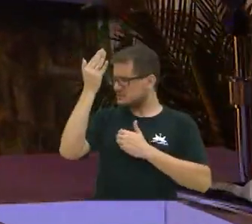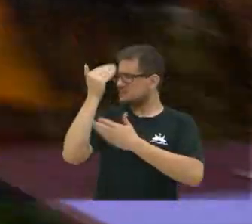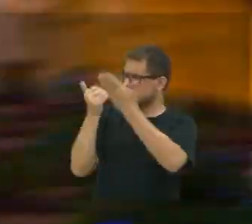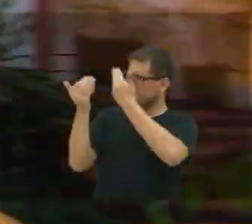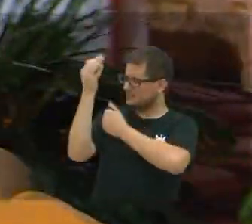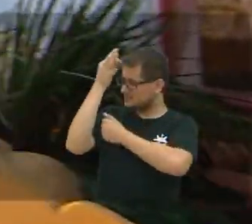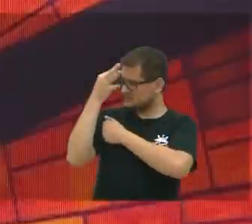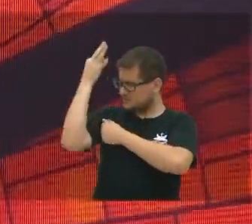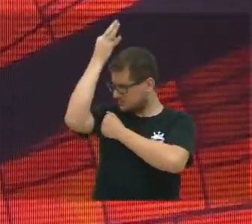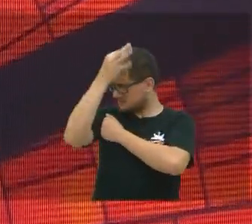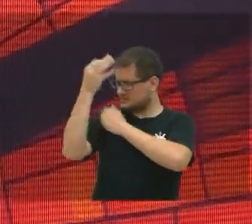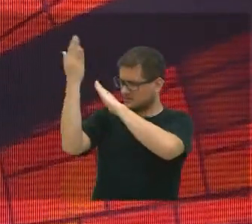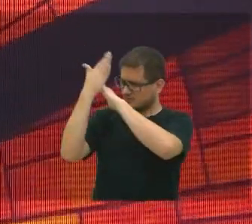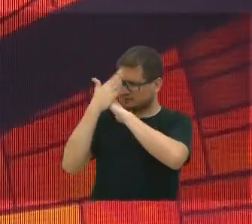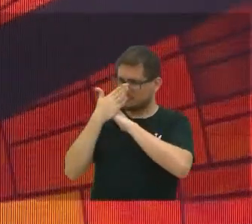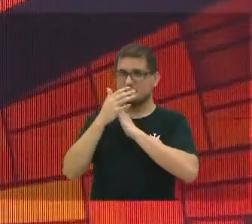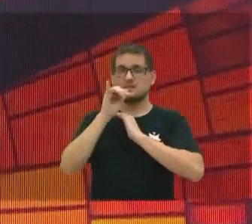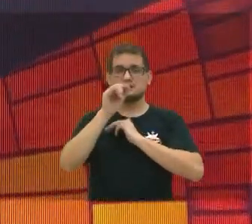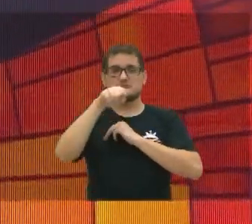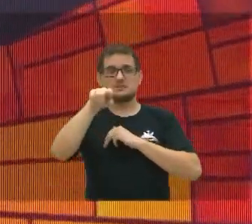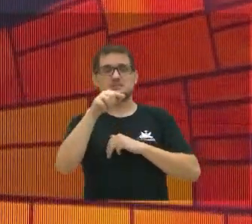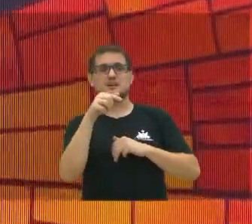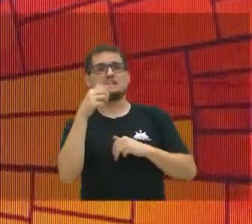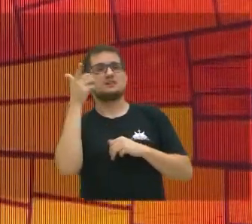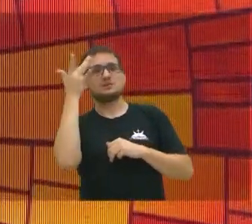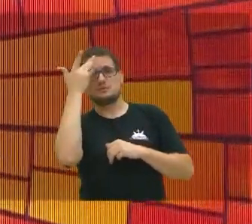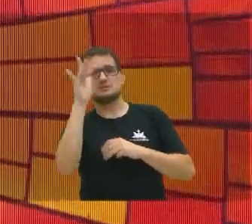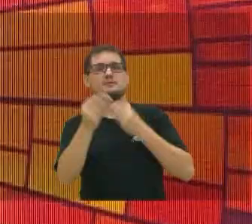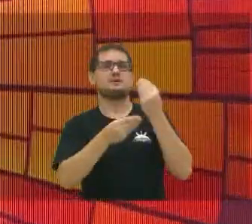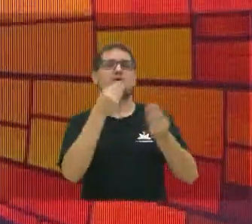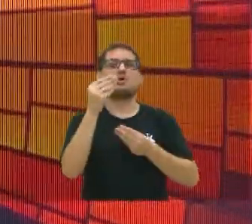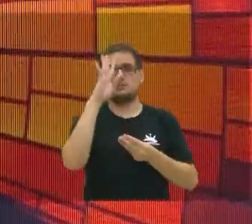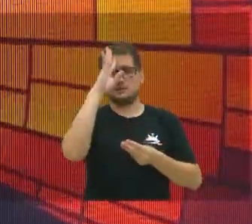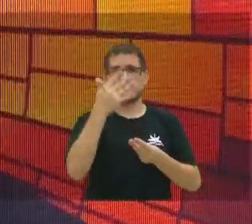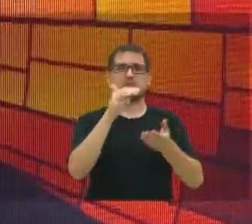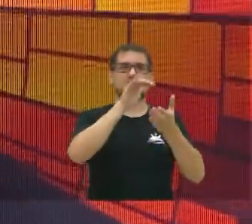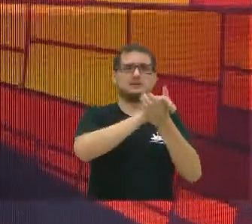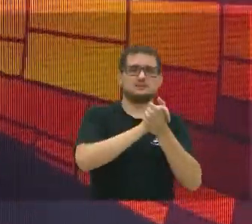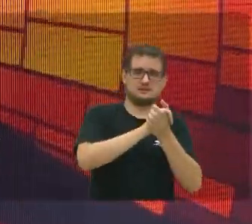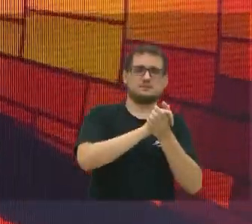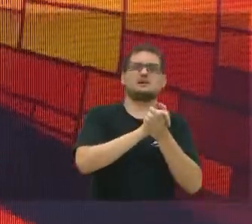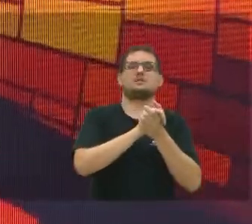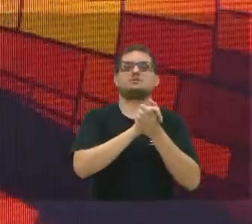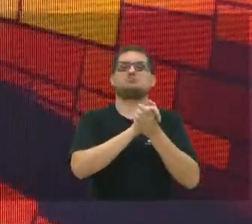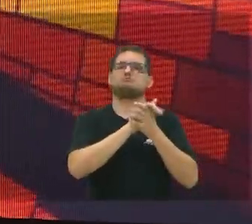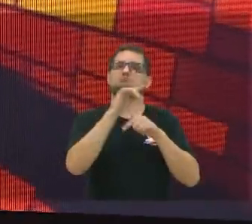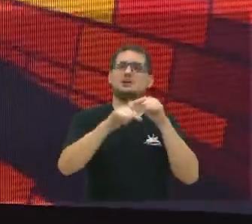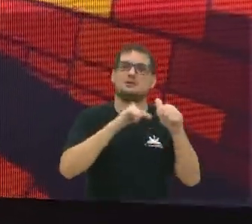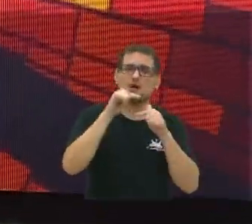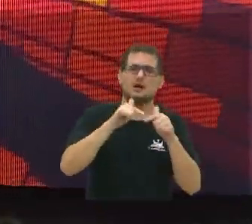Divino Espírito Santo, ilumina. O que está faltando para você? Nada.